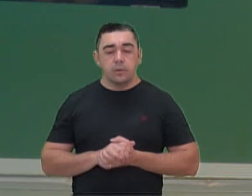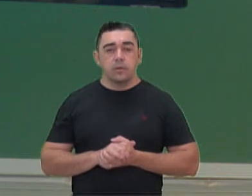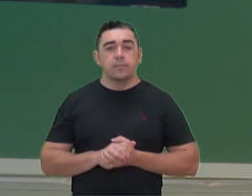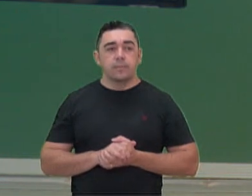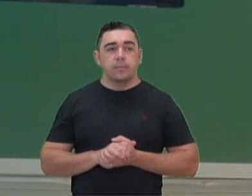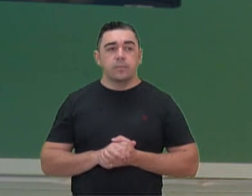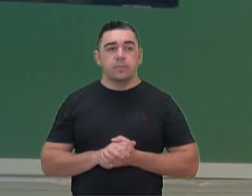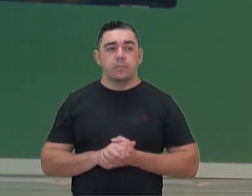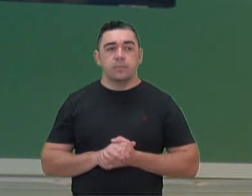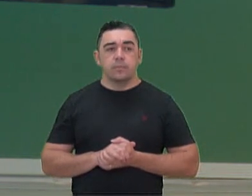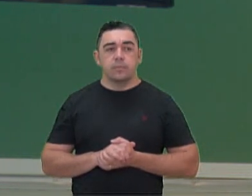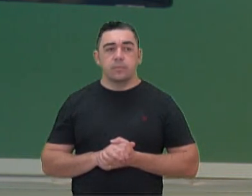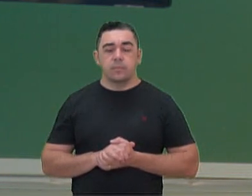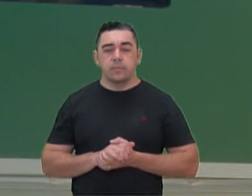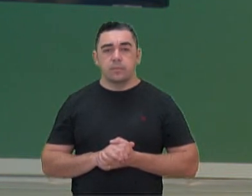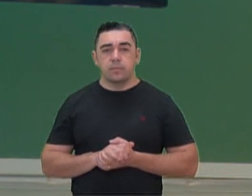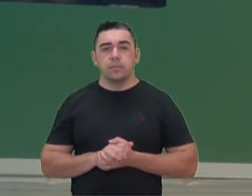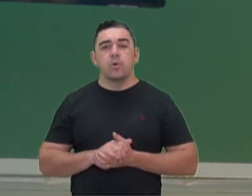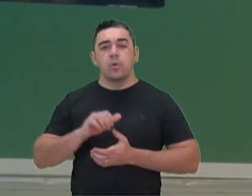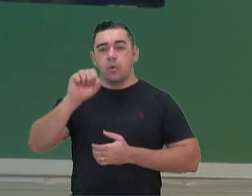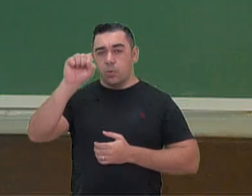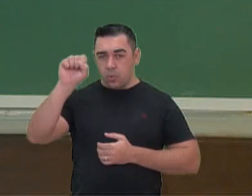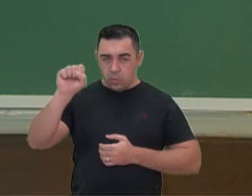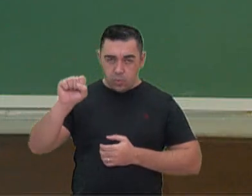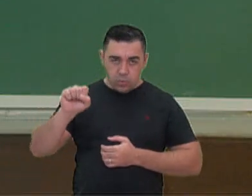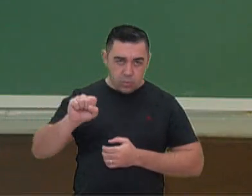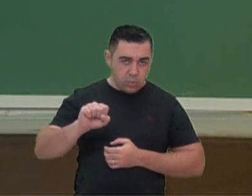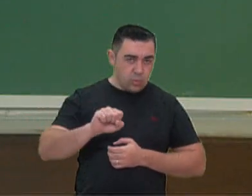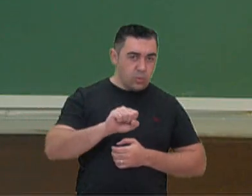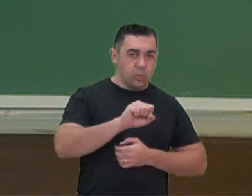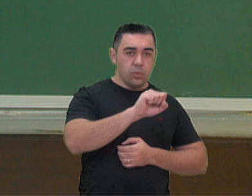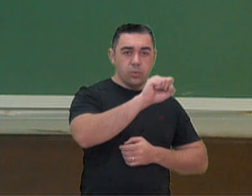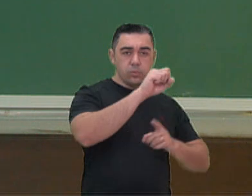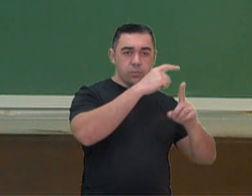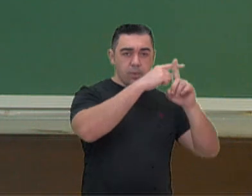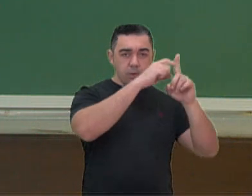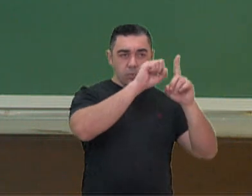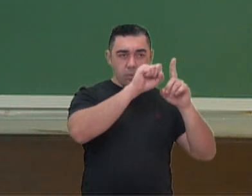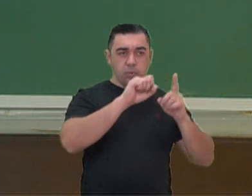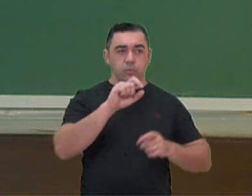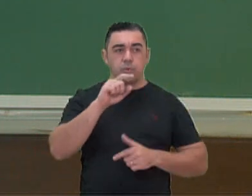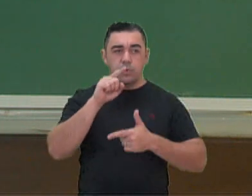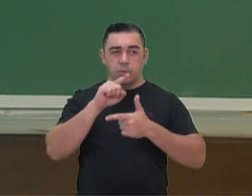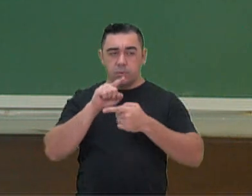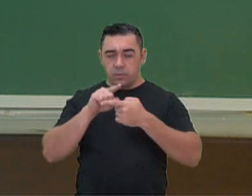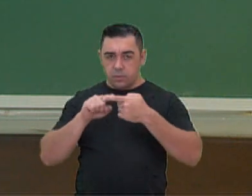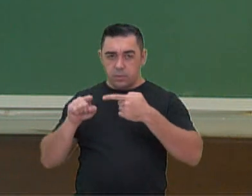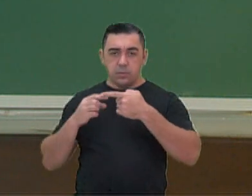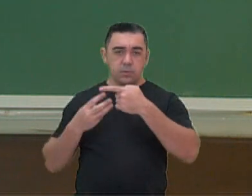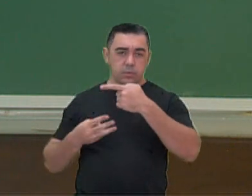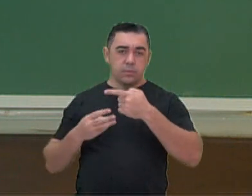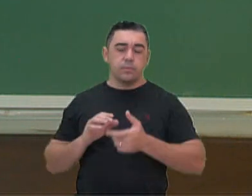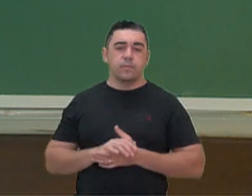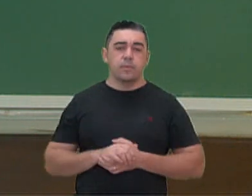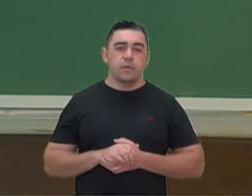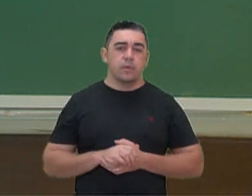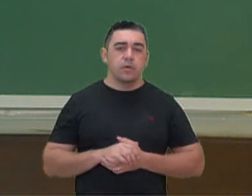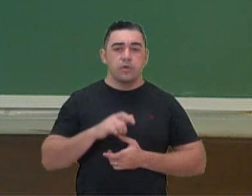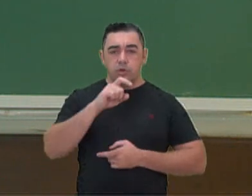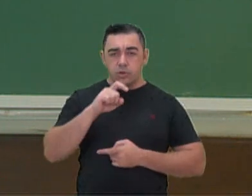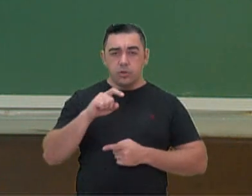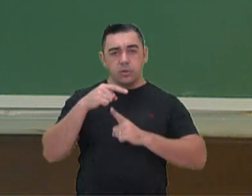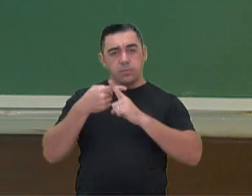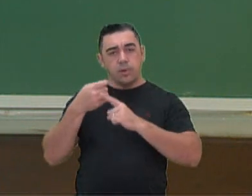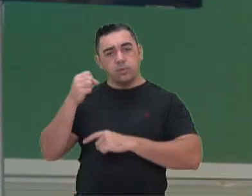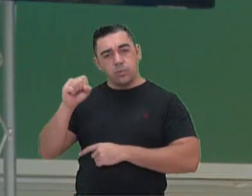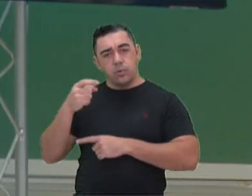y. Então, passa o 8 somando e passa o 3 dividindo. A inversa é x